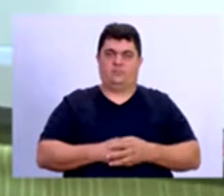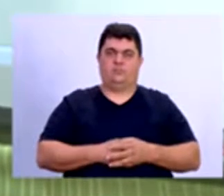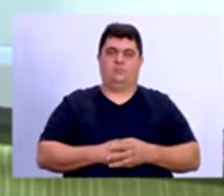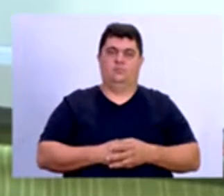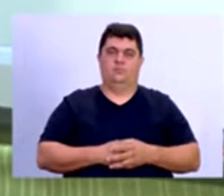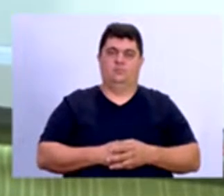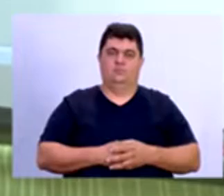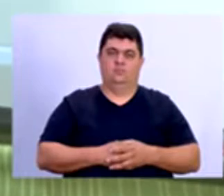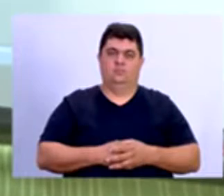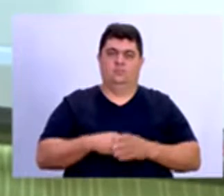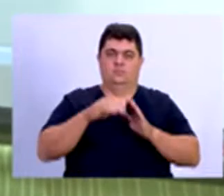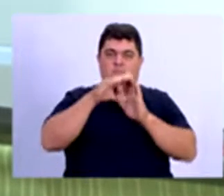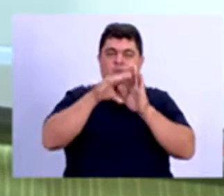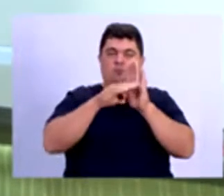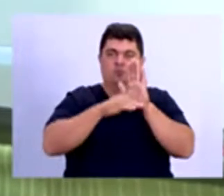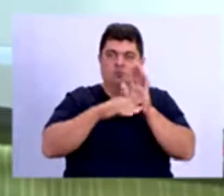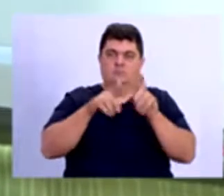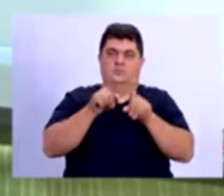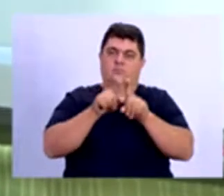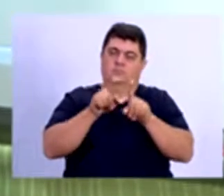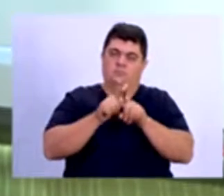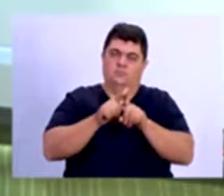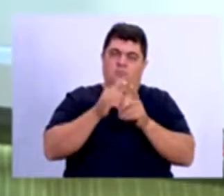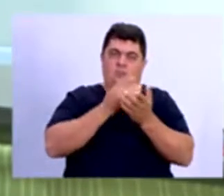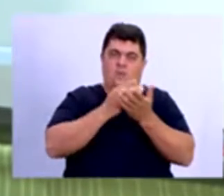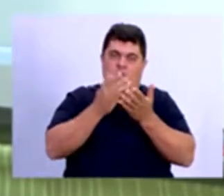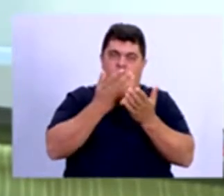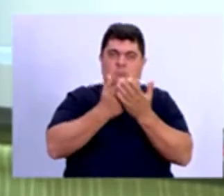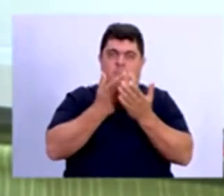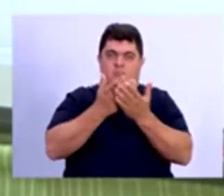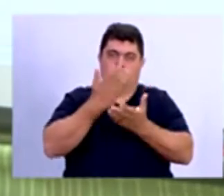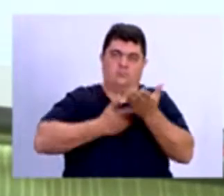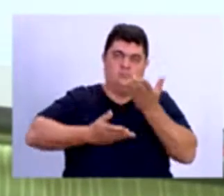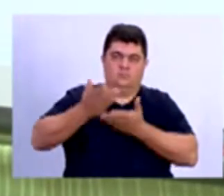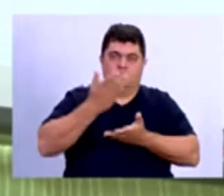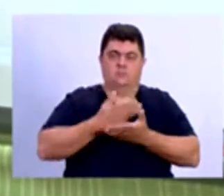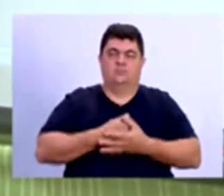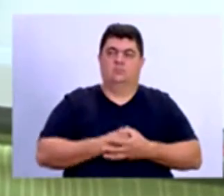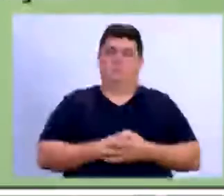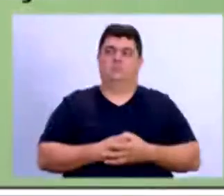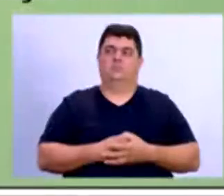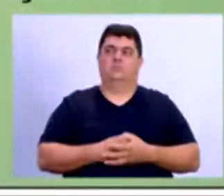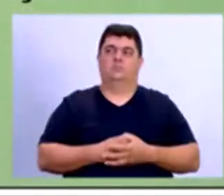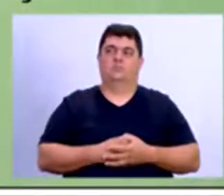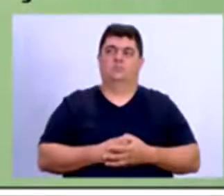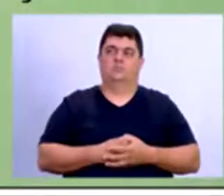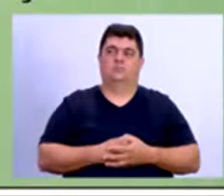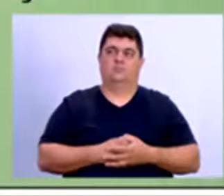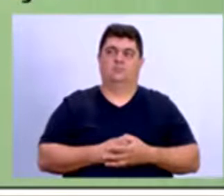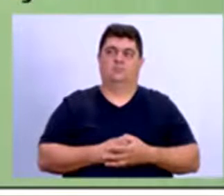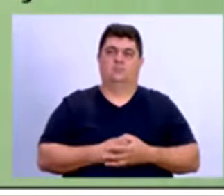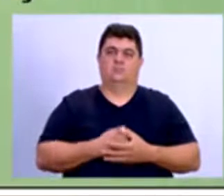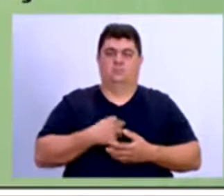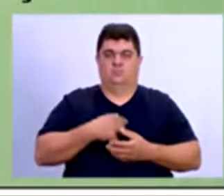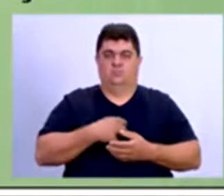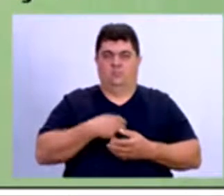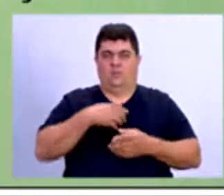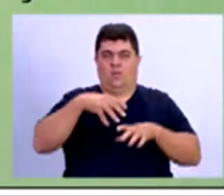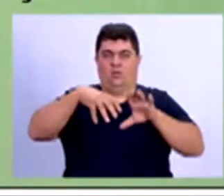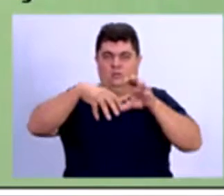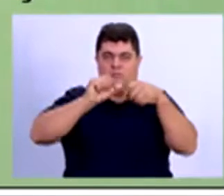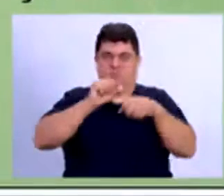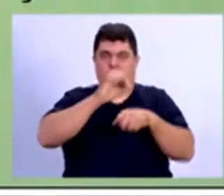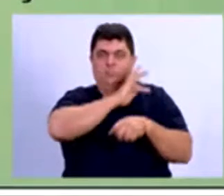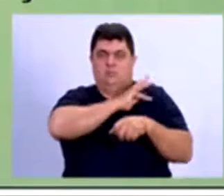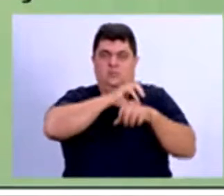vamos ver a ementa do nosso curso para poder começar o nosso bate papo bom tem graduação em sistemas